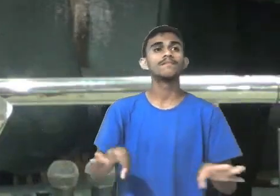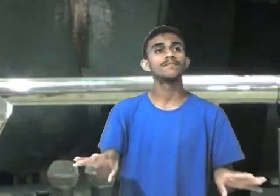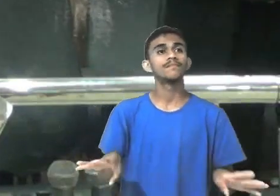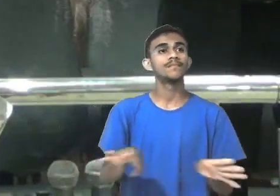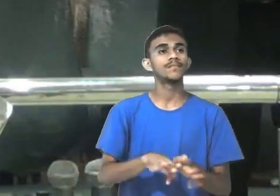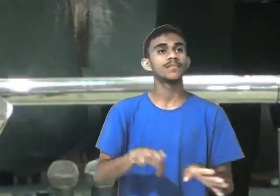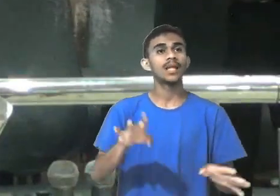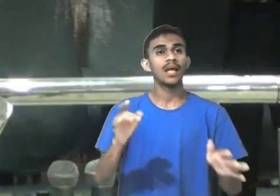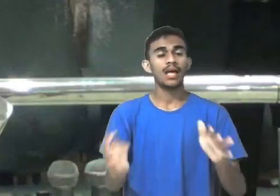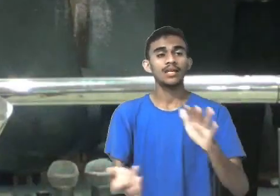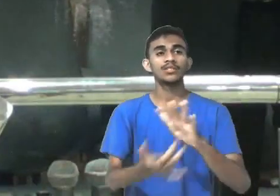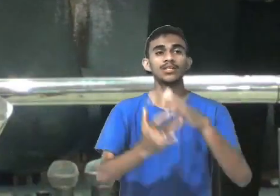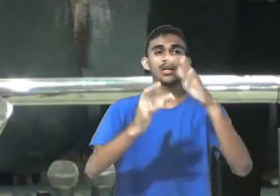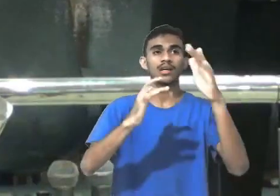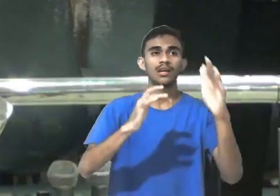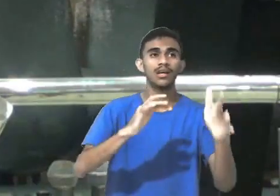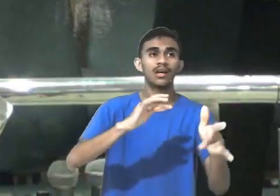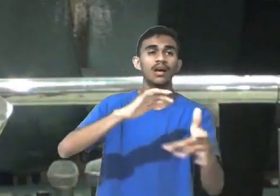temor.